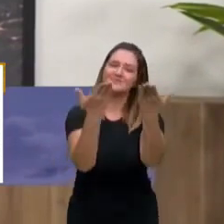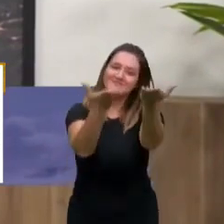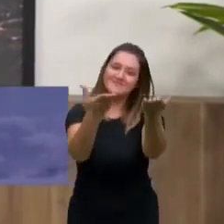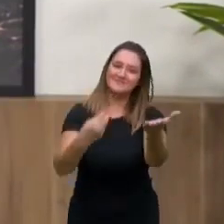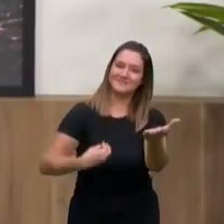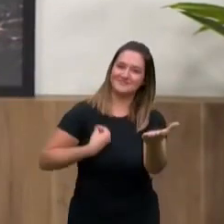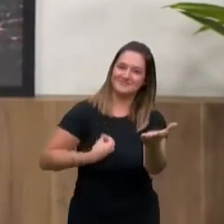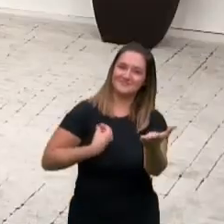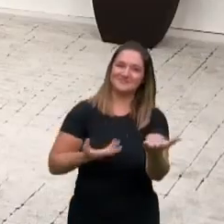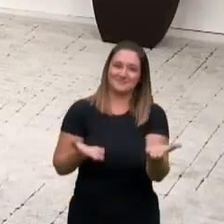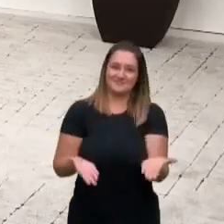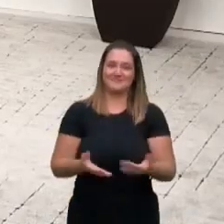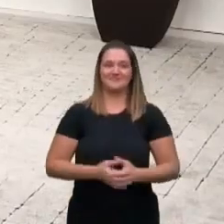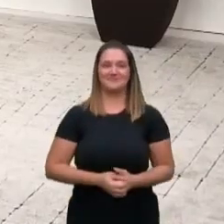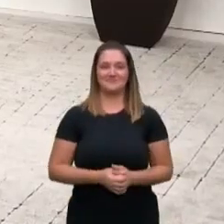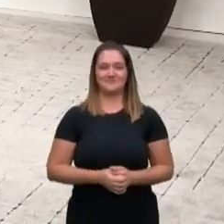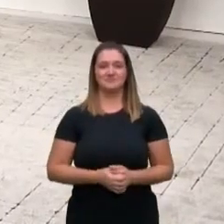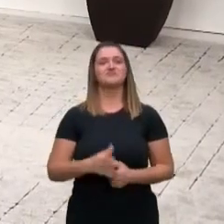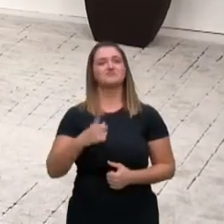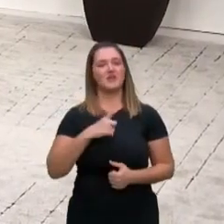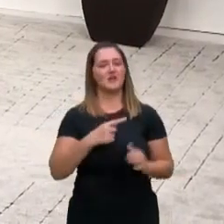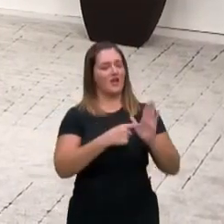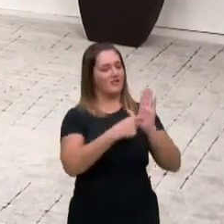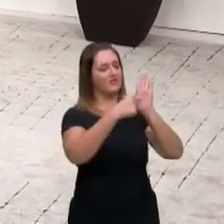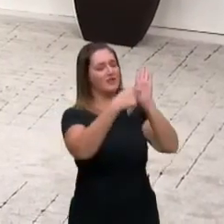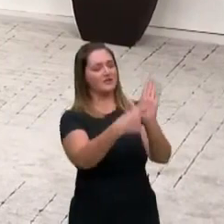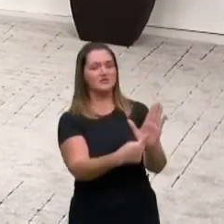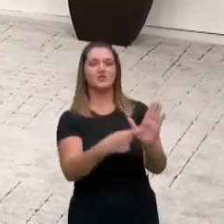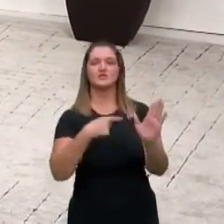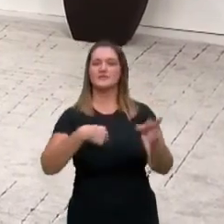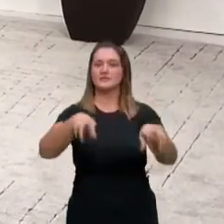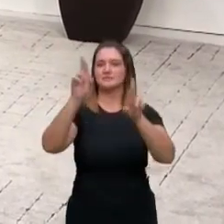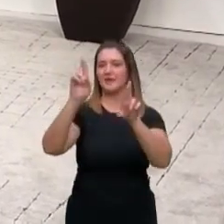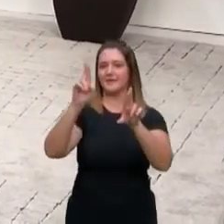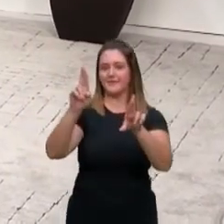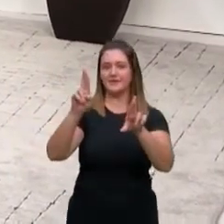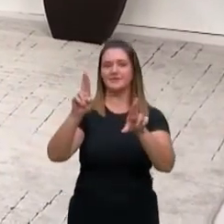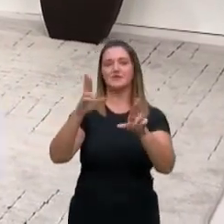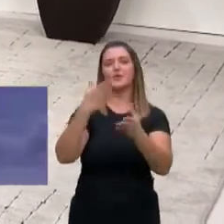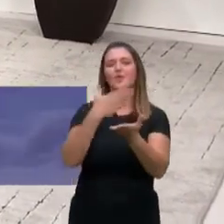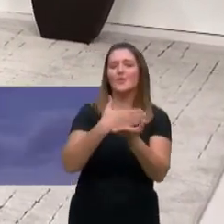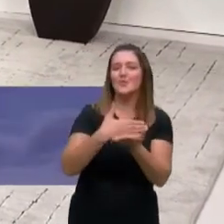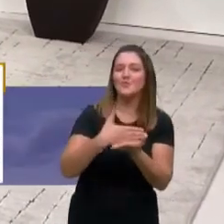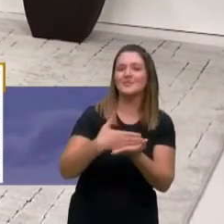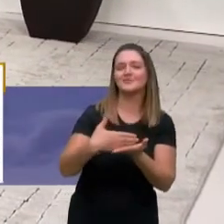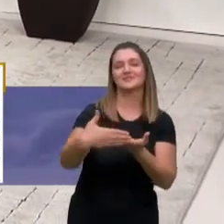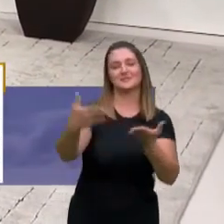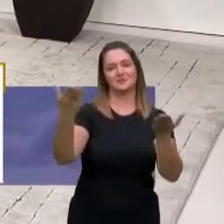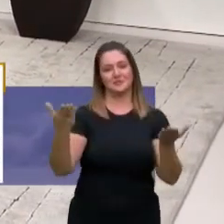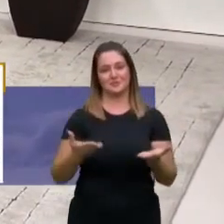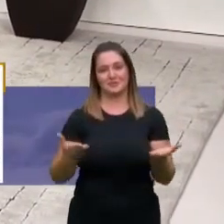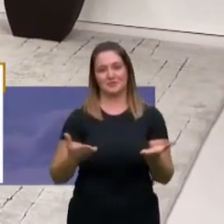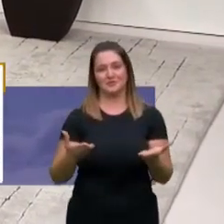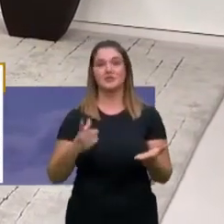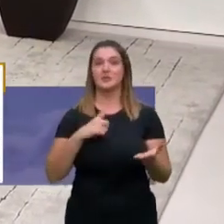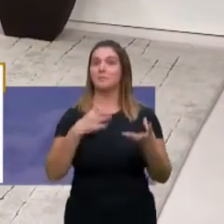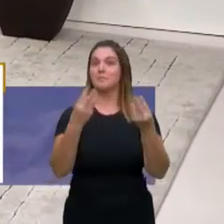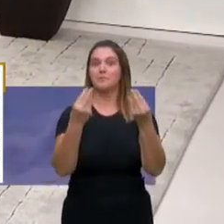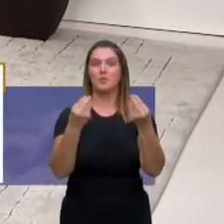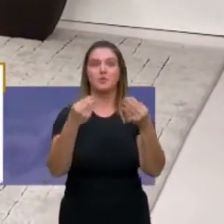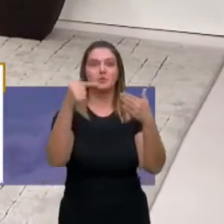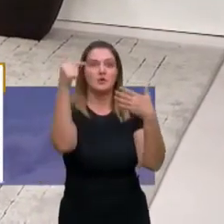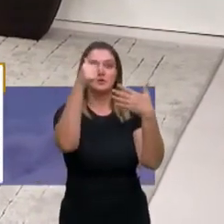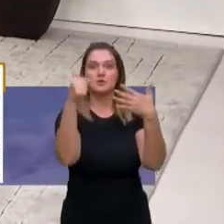dessa classe bíblica. As revelações de esperança para você estão apenas começando. Tem muita coisa a